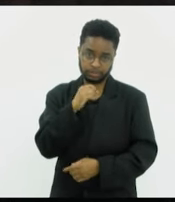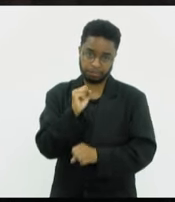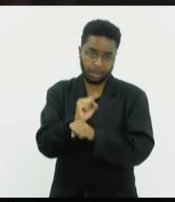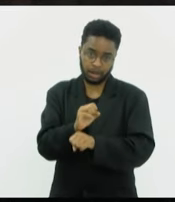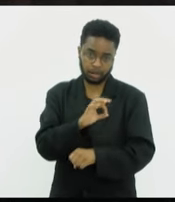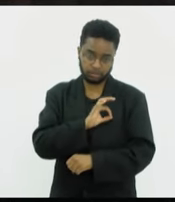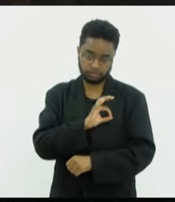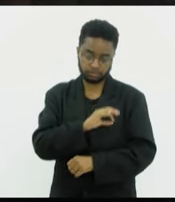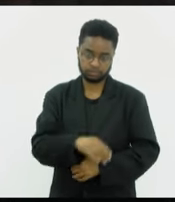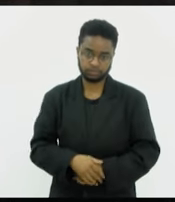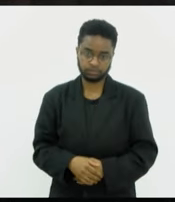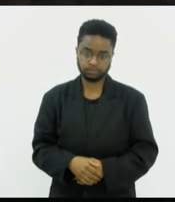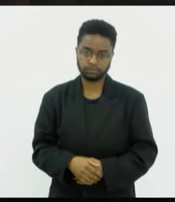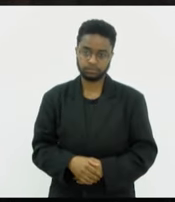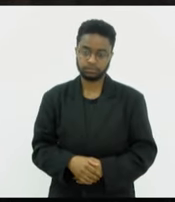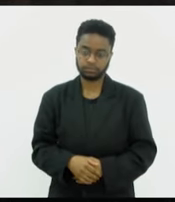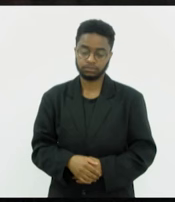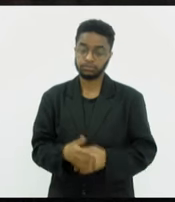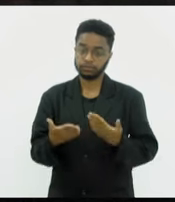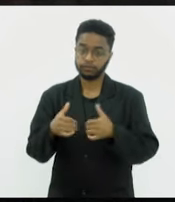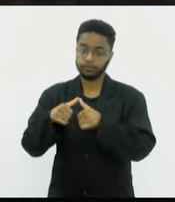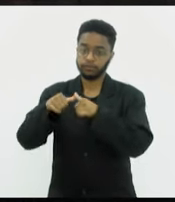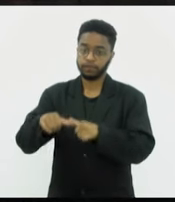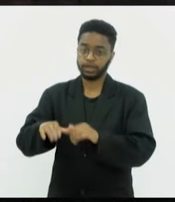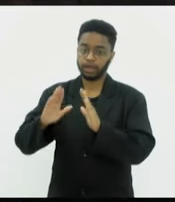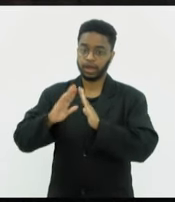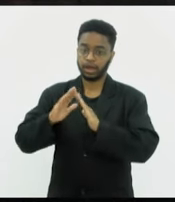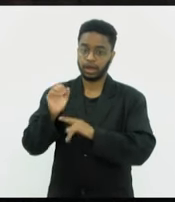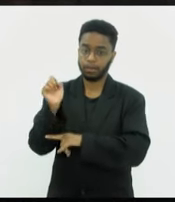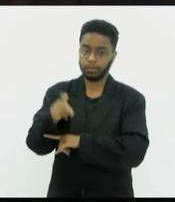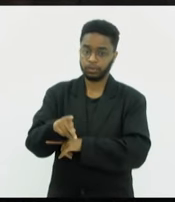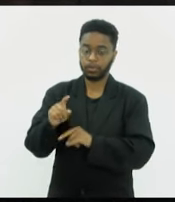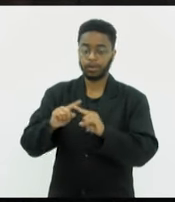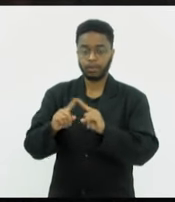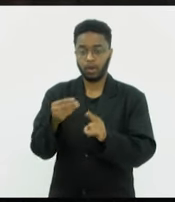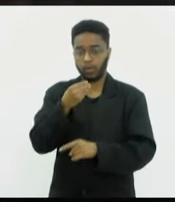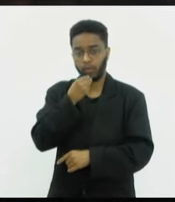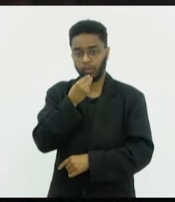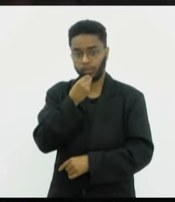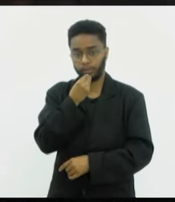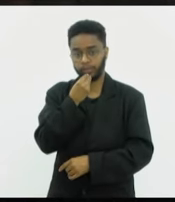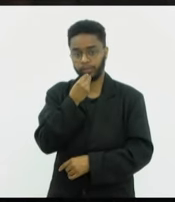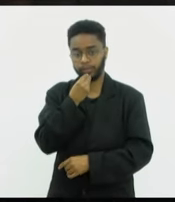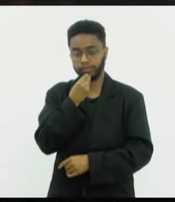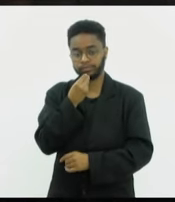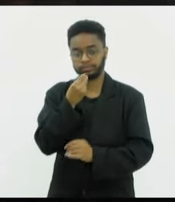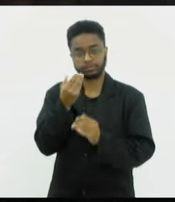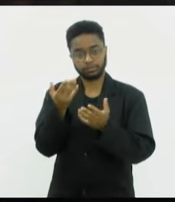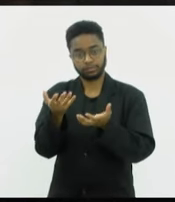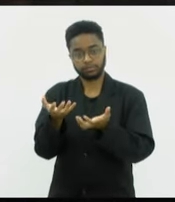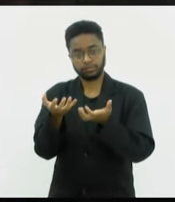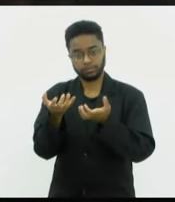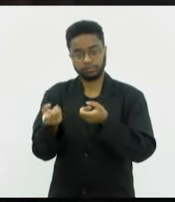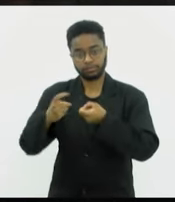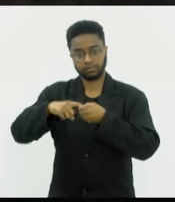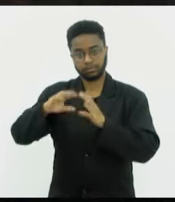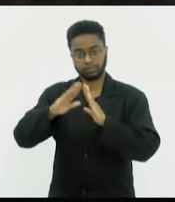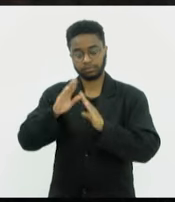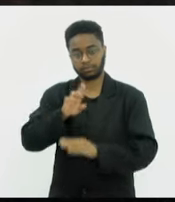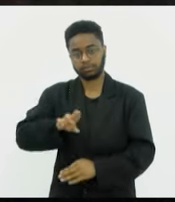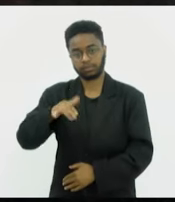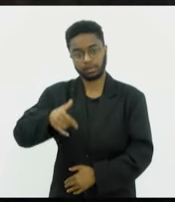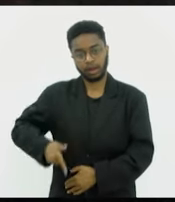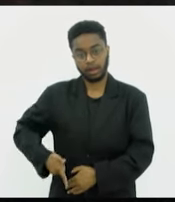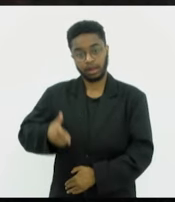policial. Você vai estar em casa aposentado, mas você, é óbvio que você quer ir para casa portando uma arma.